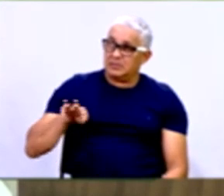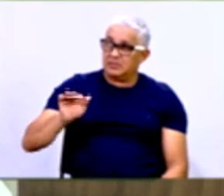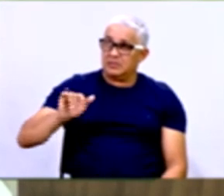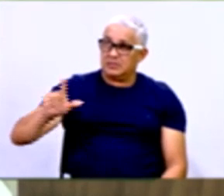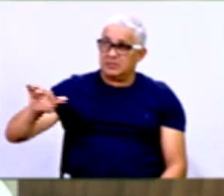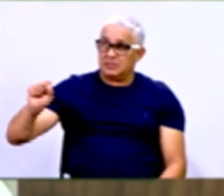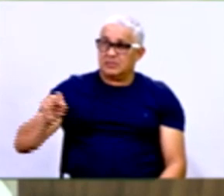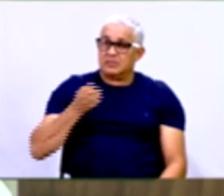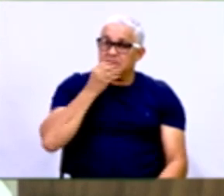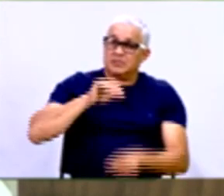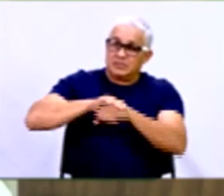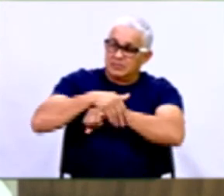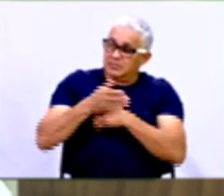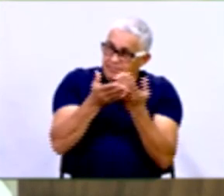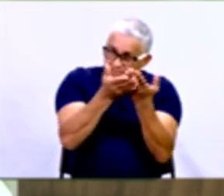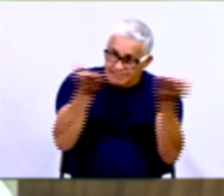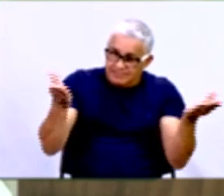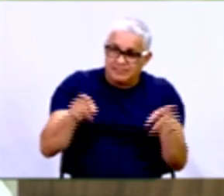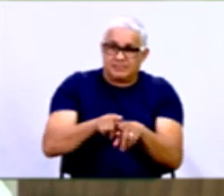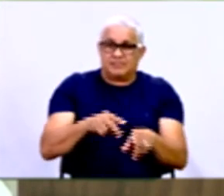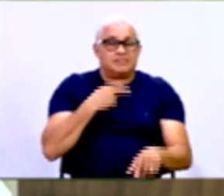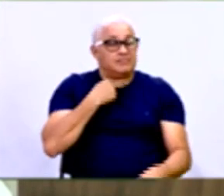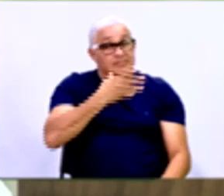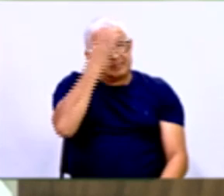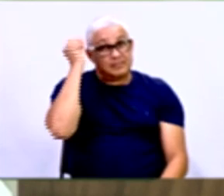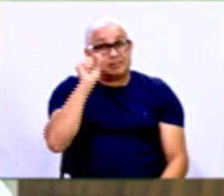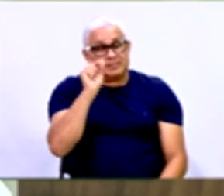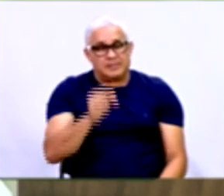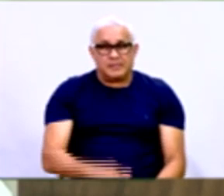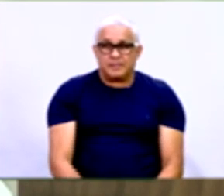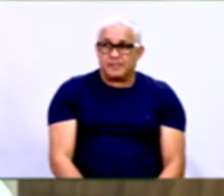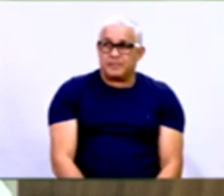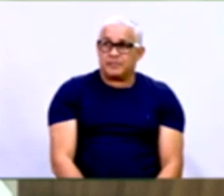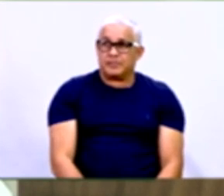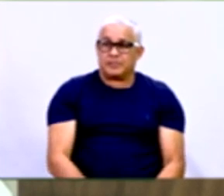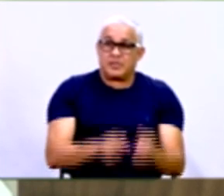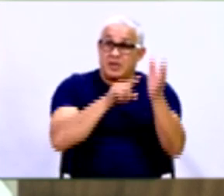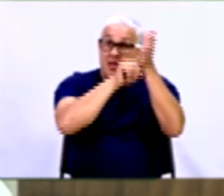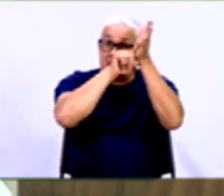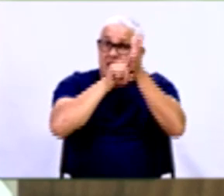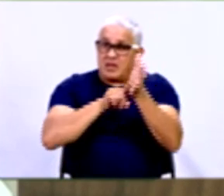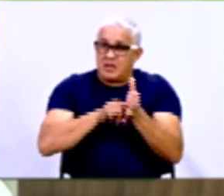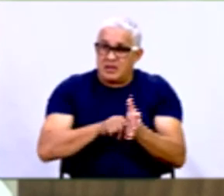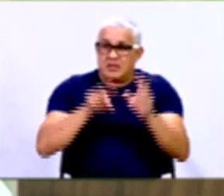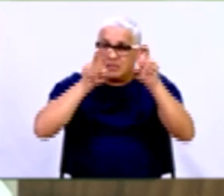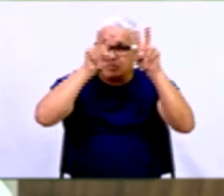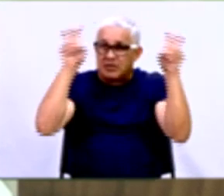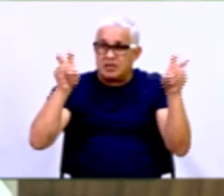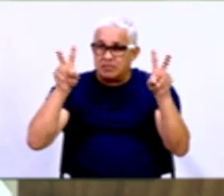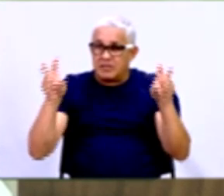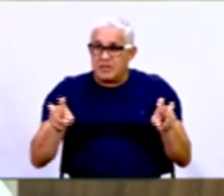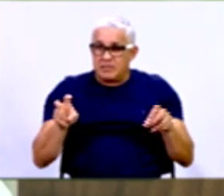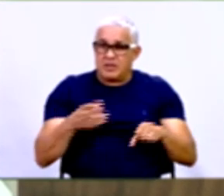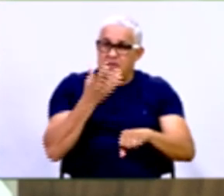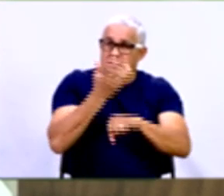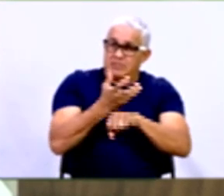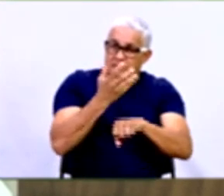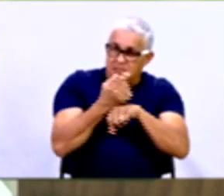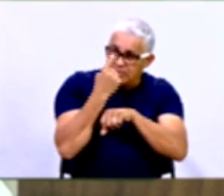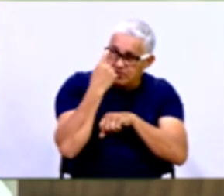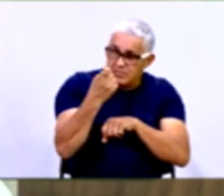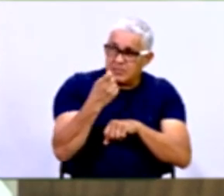Uma boa noite para todos vocês. Não se esqueçam também de pesquisar mais sobre os assuntos, é uma matéria muito